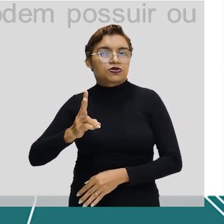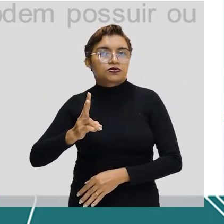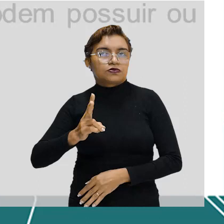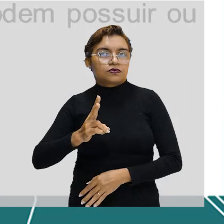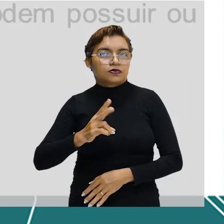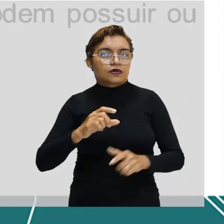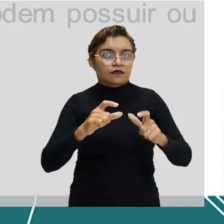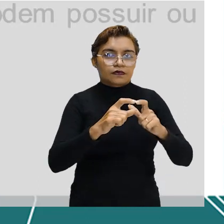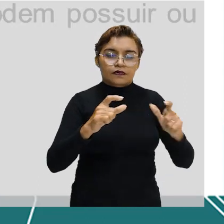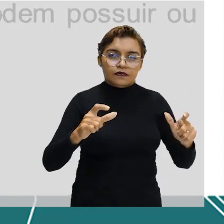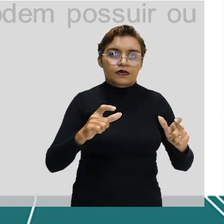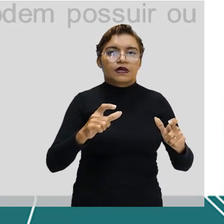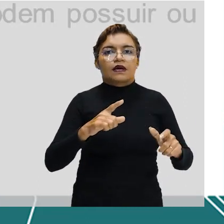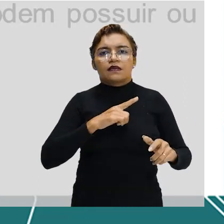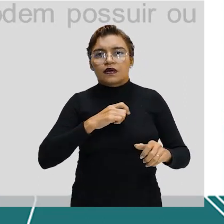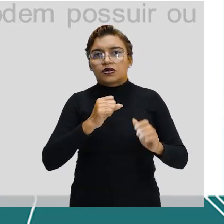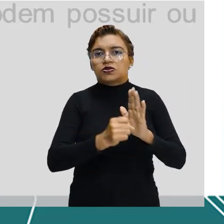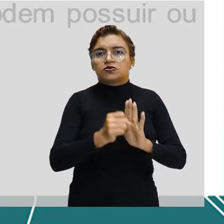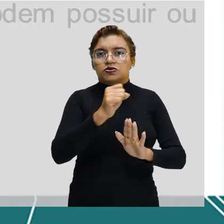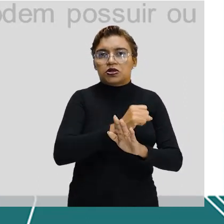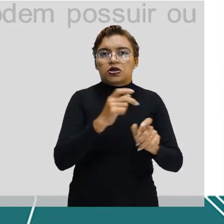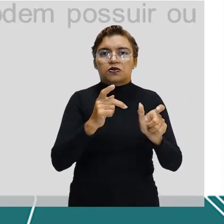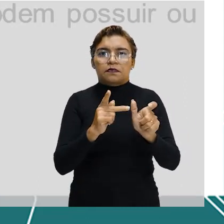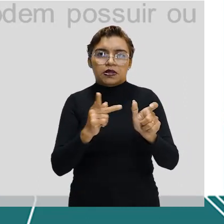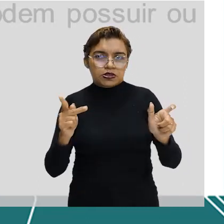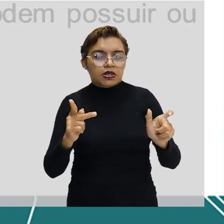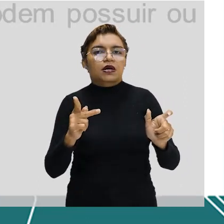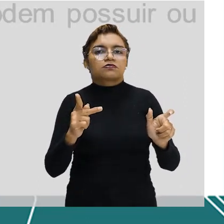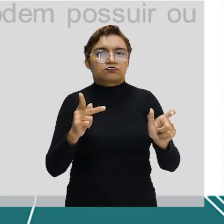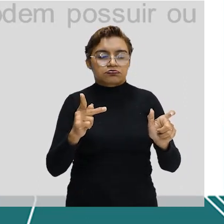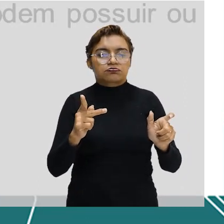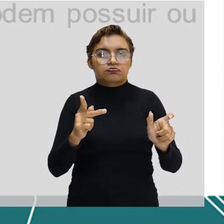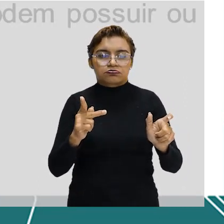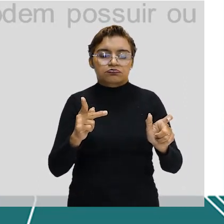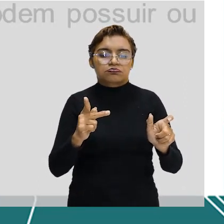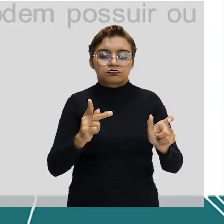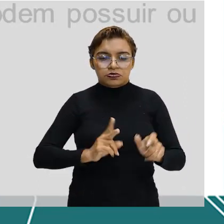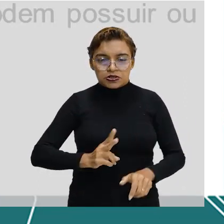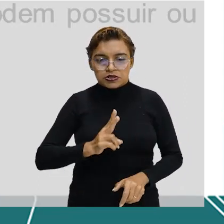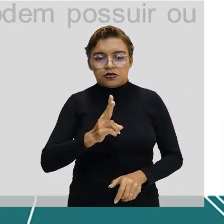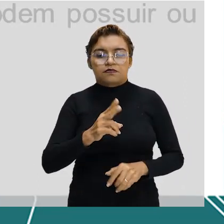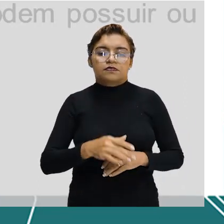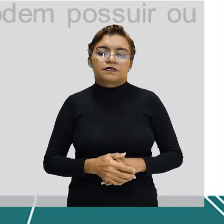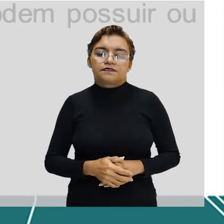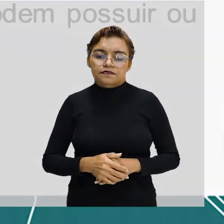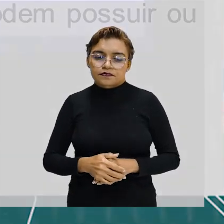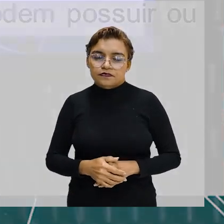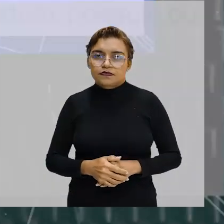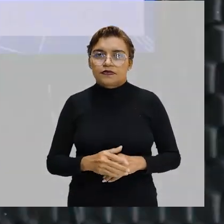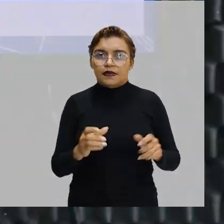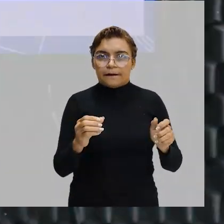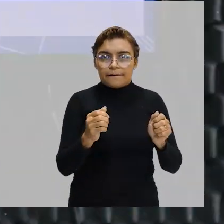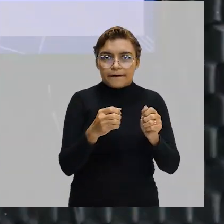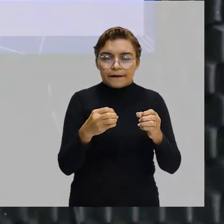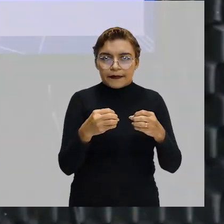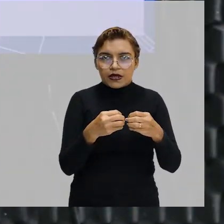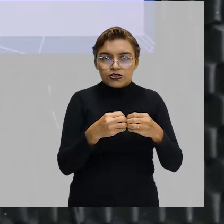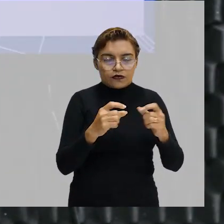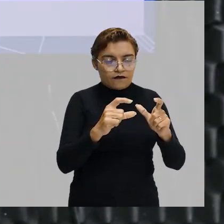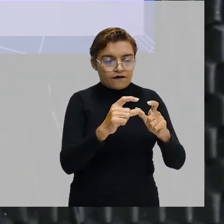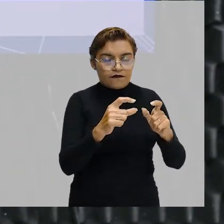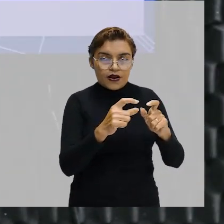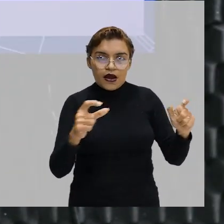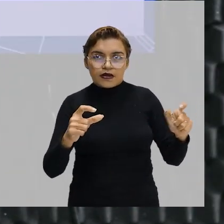tem seu sujeito, ela tem seu predicado, tem os termos integrantes, inclusive termos acessórios, se for o caso, tá? Estão ao lado uma da outra,